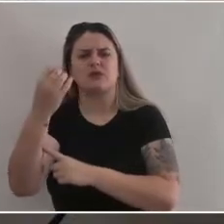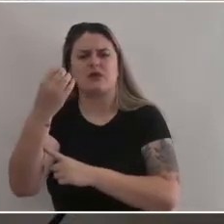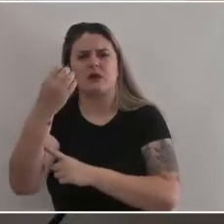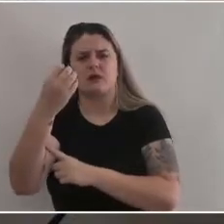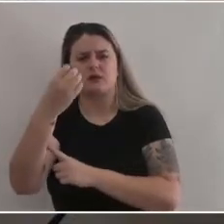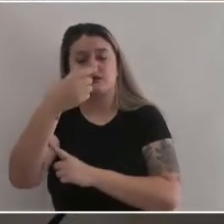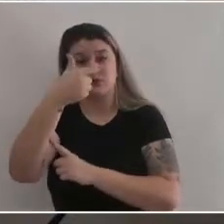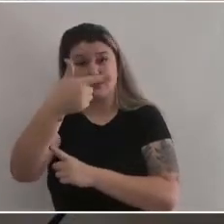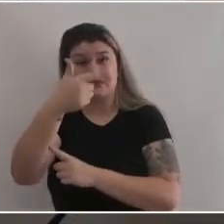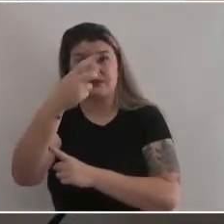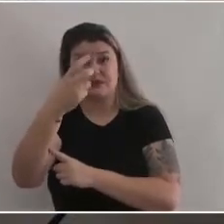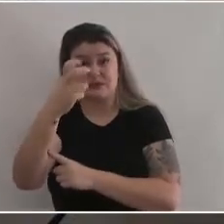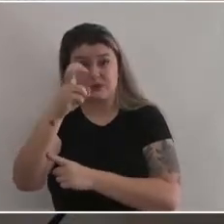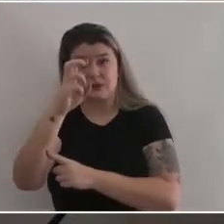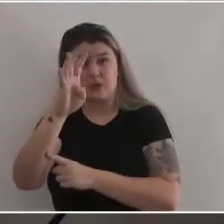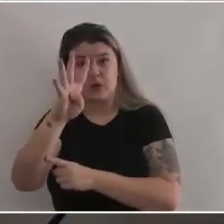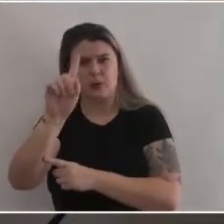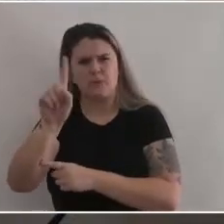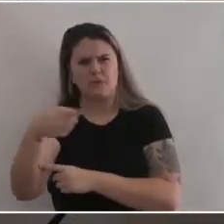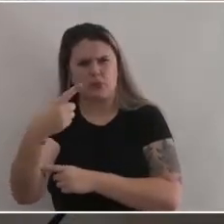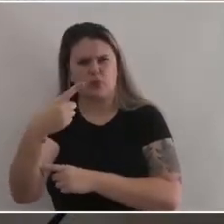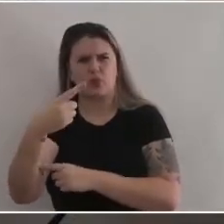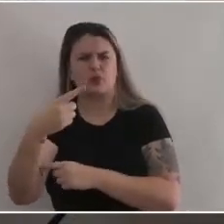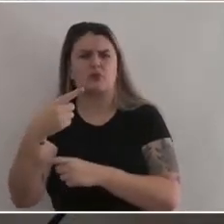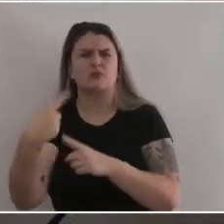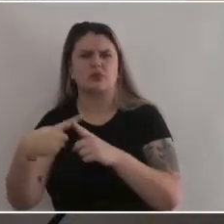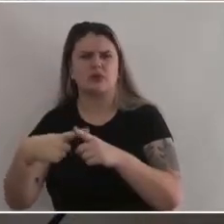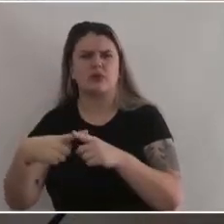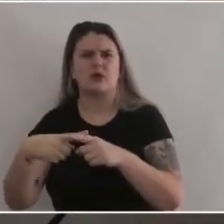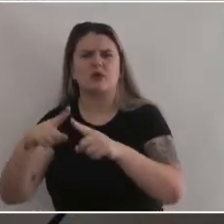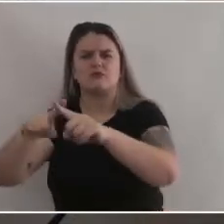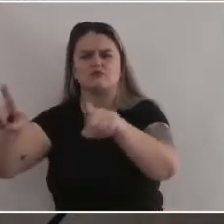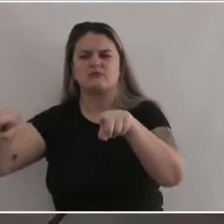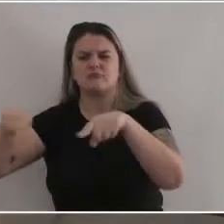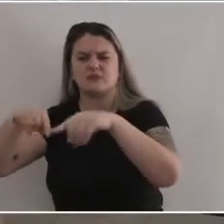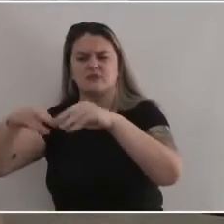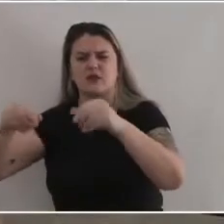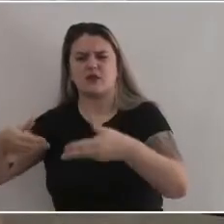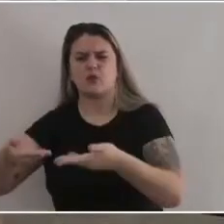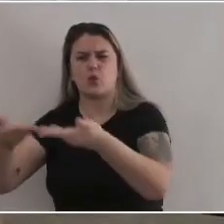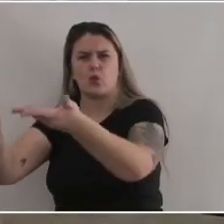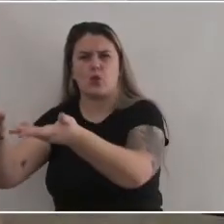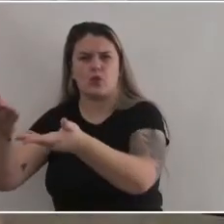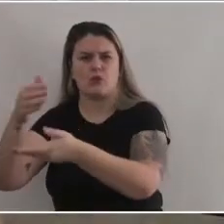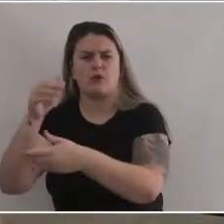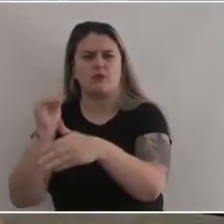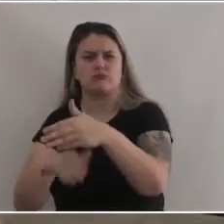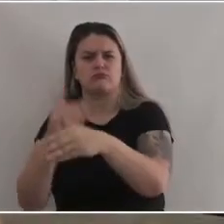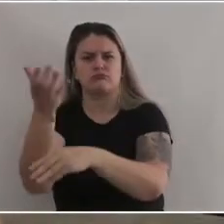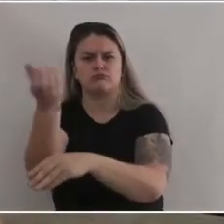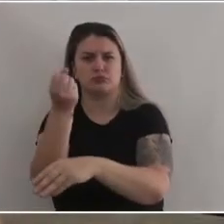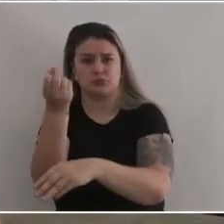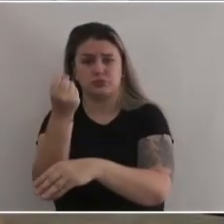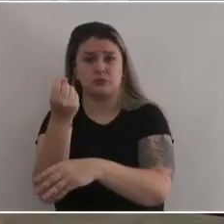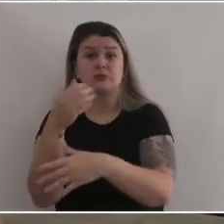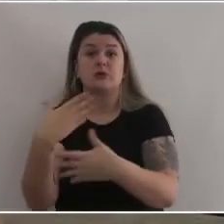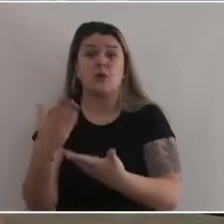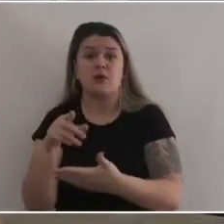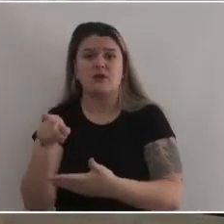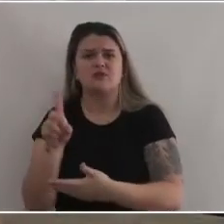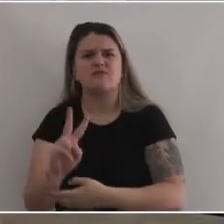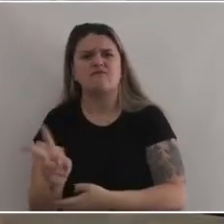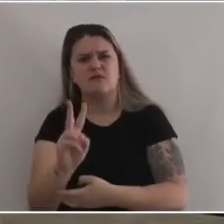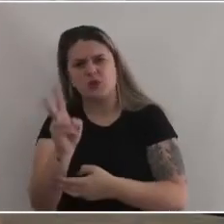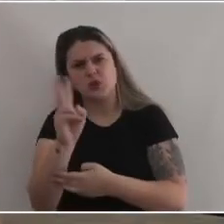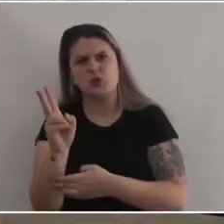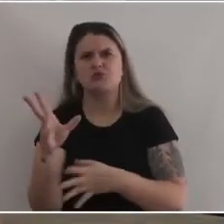254.416 referente a uma dação em terreno para o FUNPREV. Então, como os dados são consolidados, o